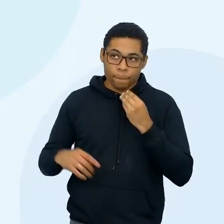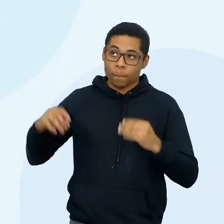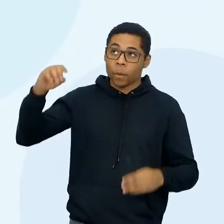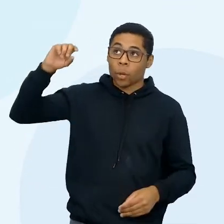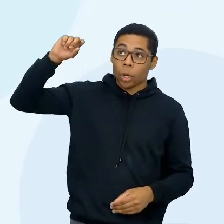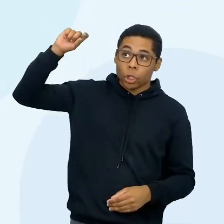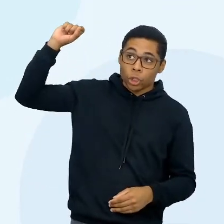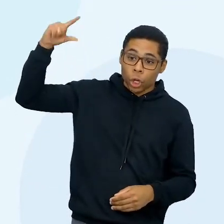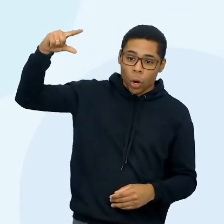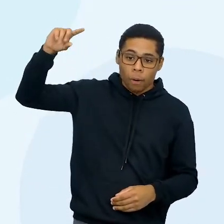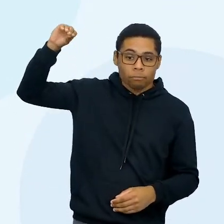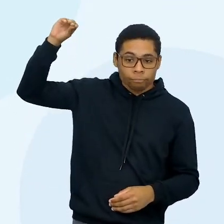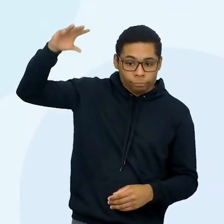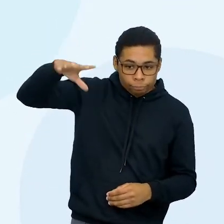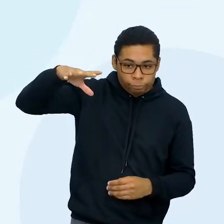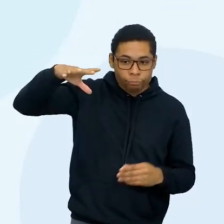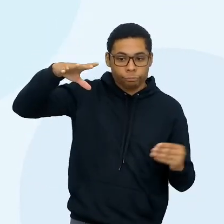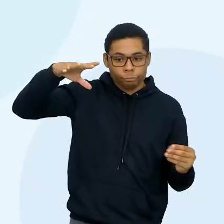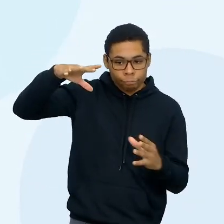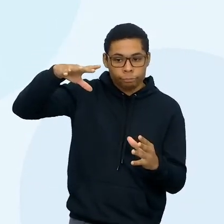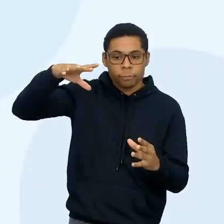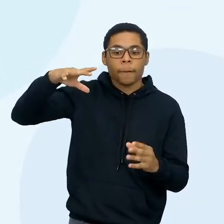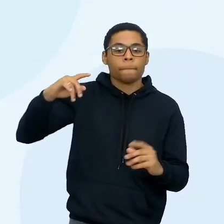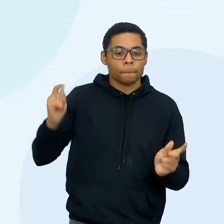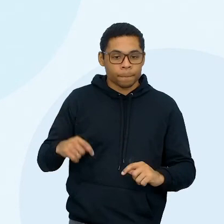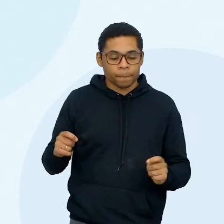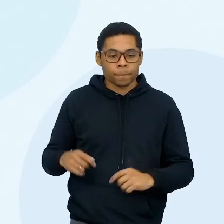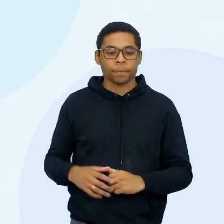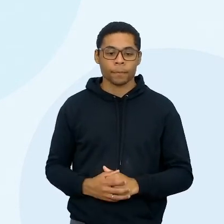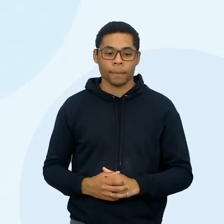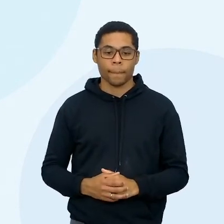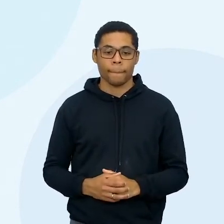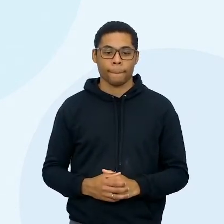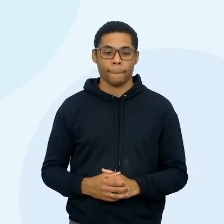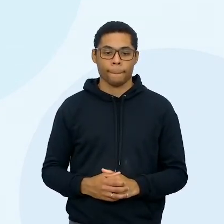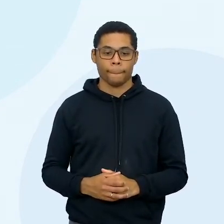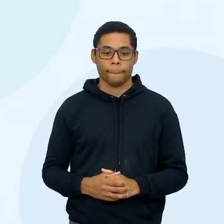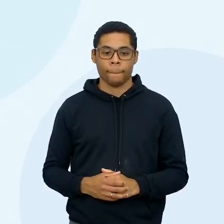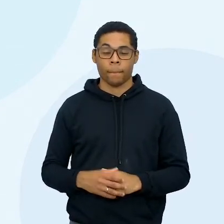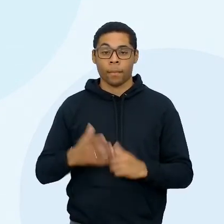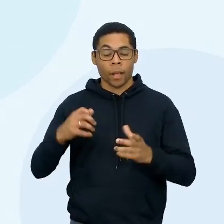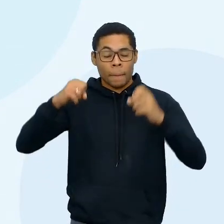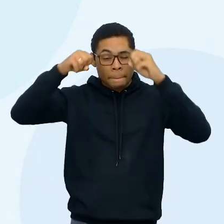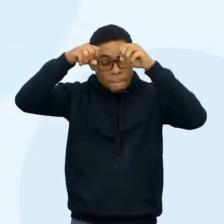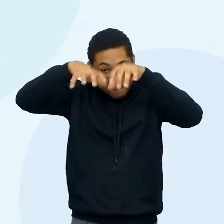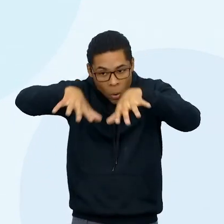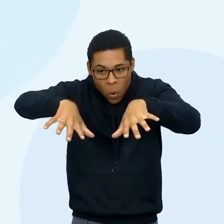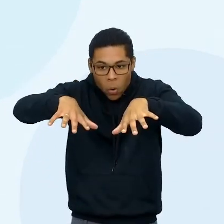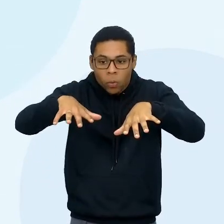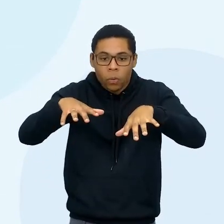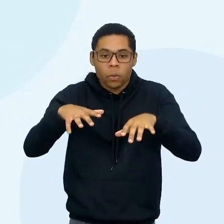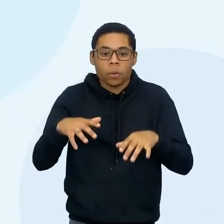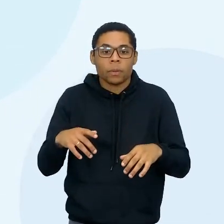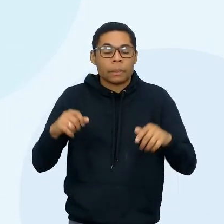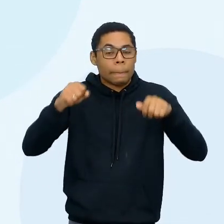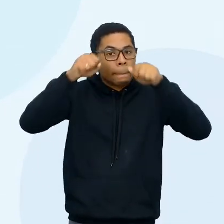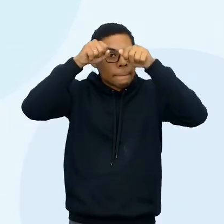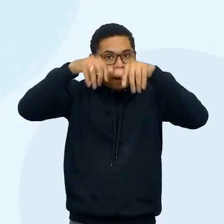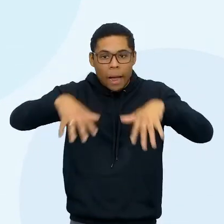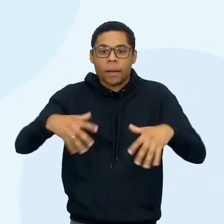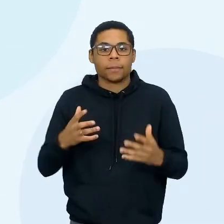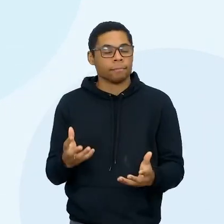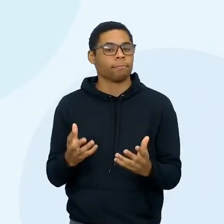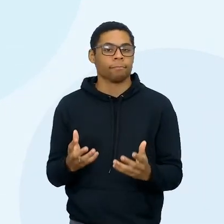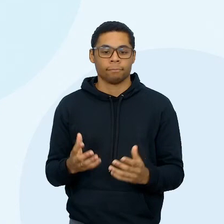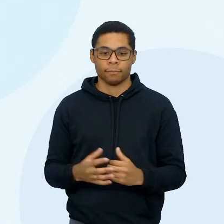ela incida aqui com uma eficiência muito grande e se